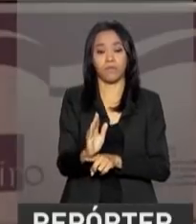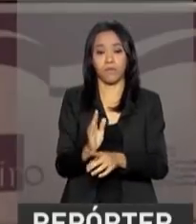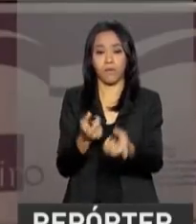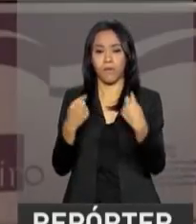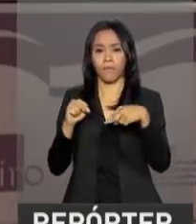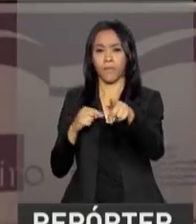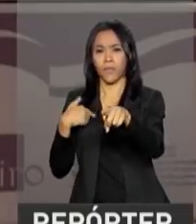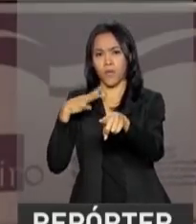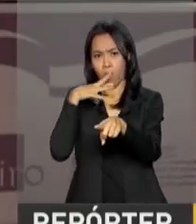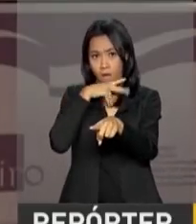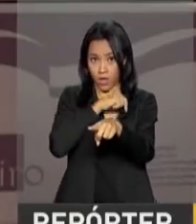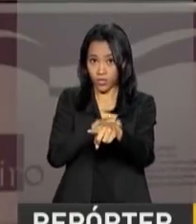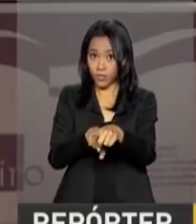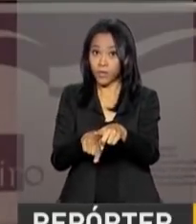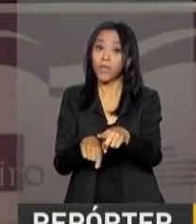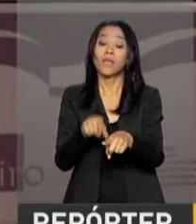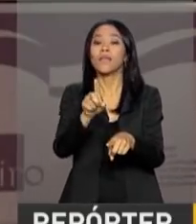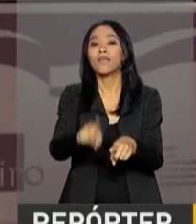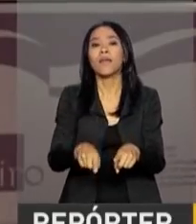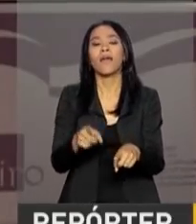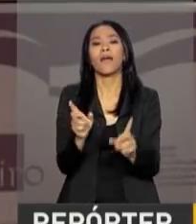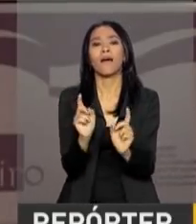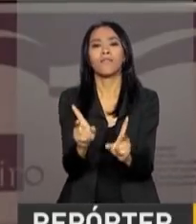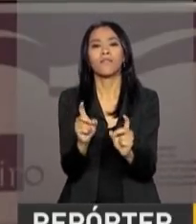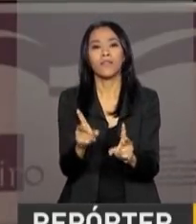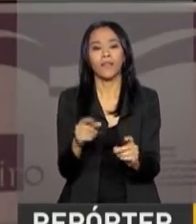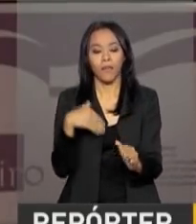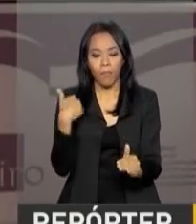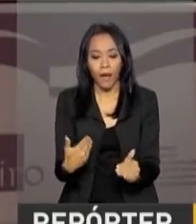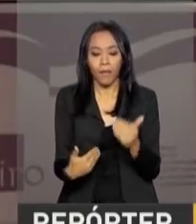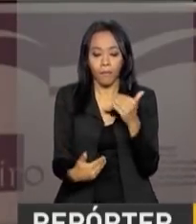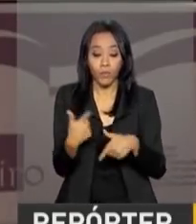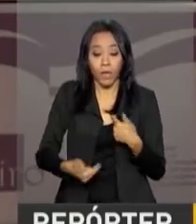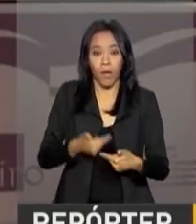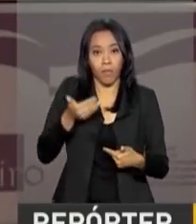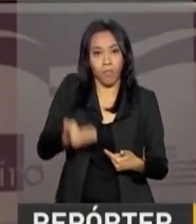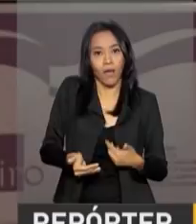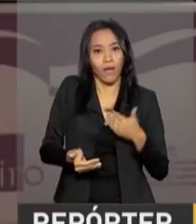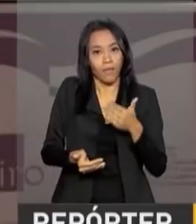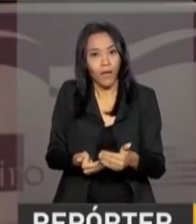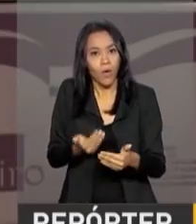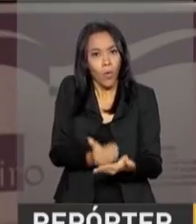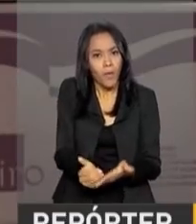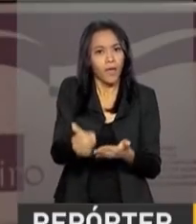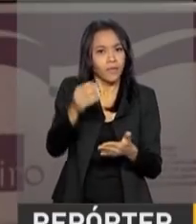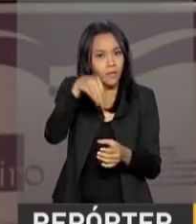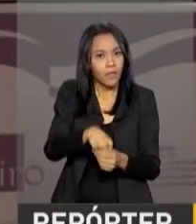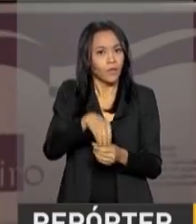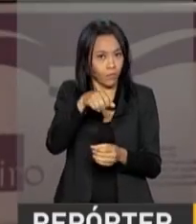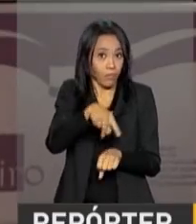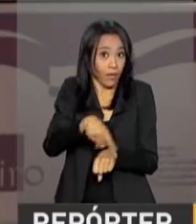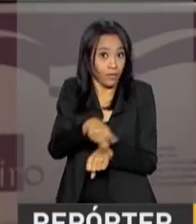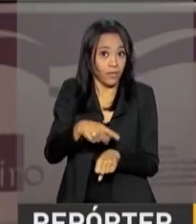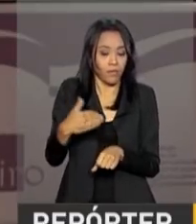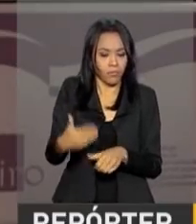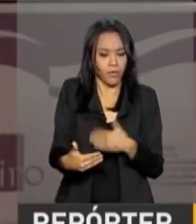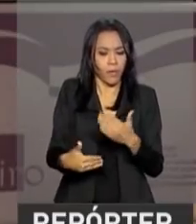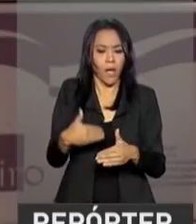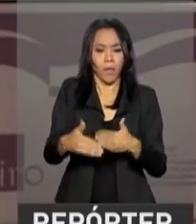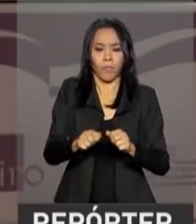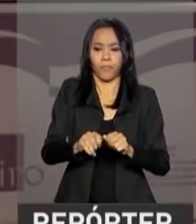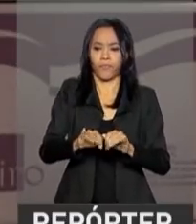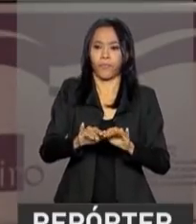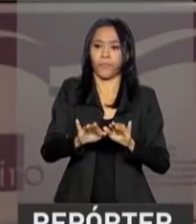acho que a exportação é a seqüência de um trabalho que é feito né a gente inicia um trabalho dentro do país e